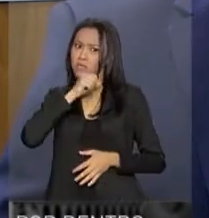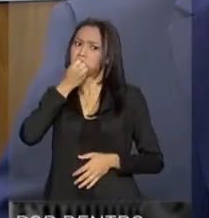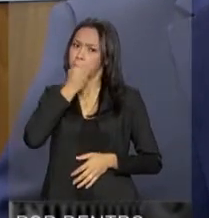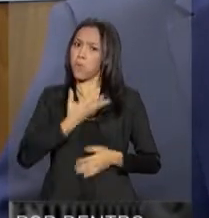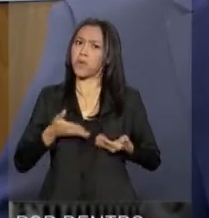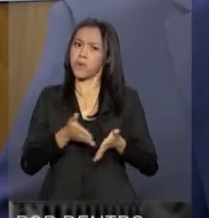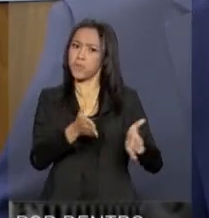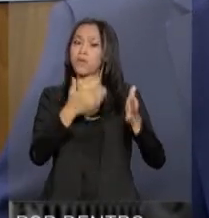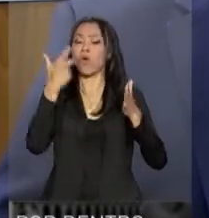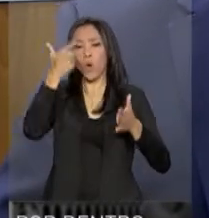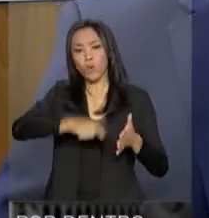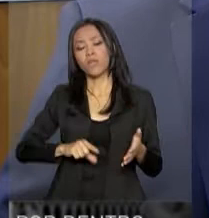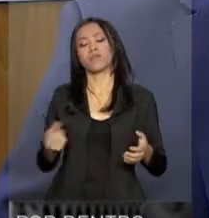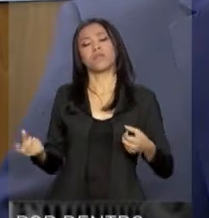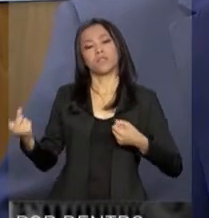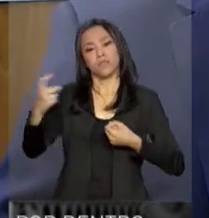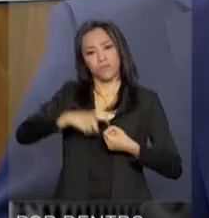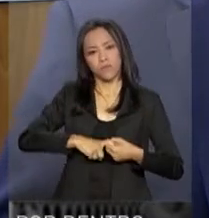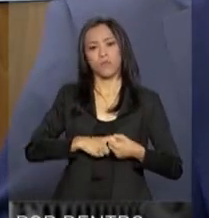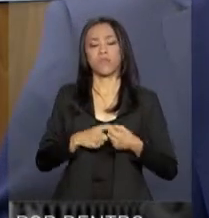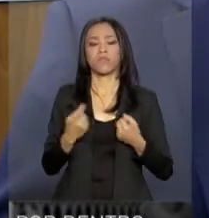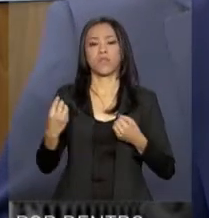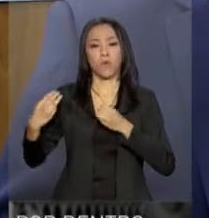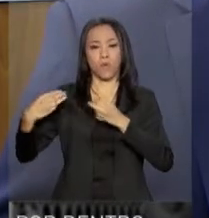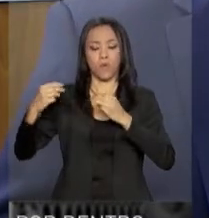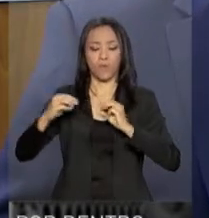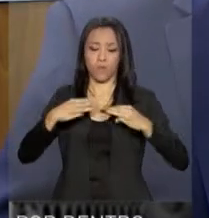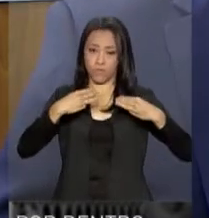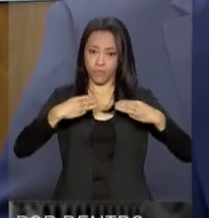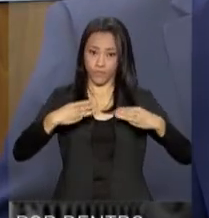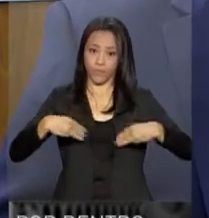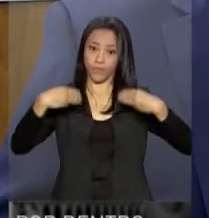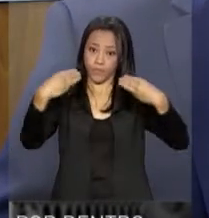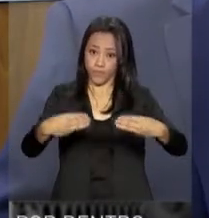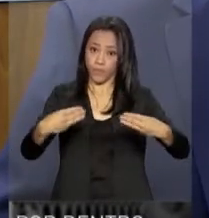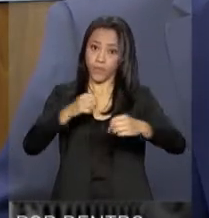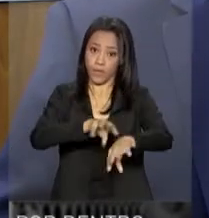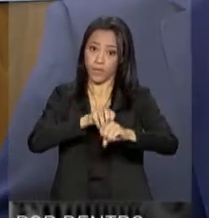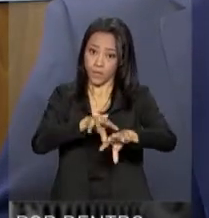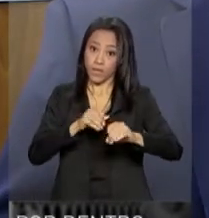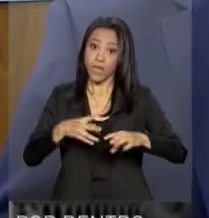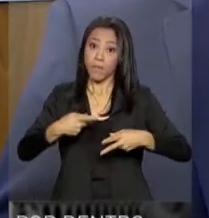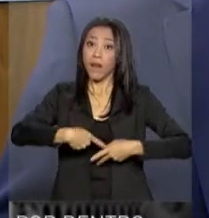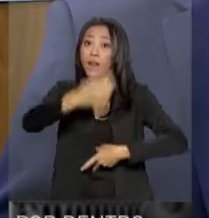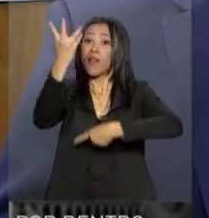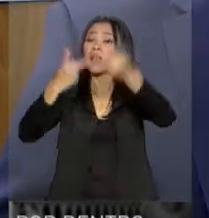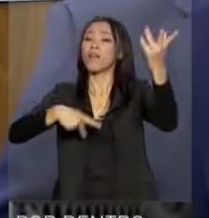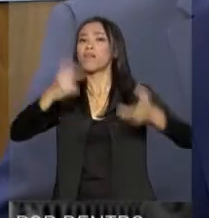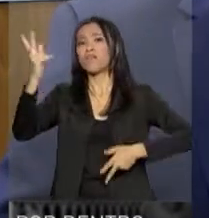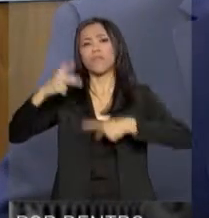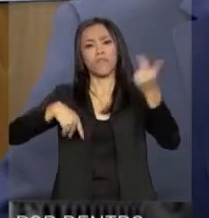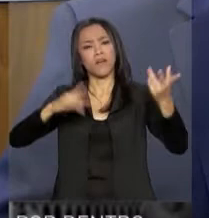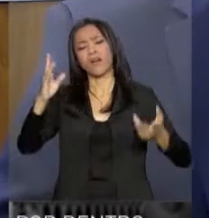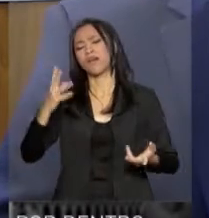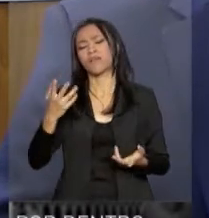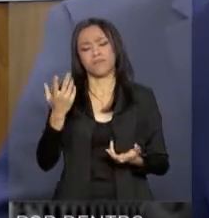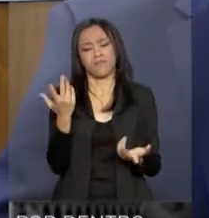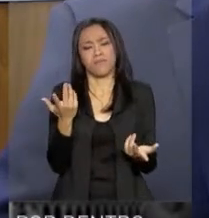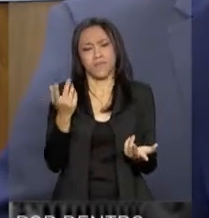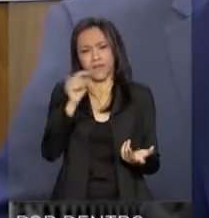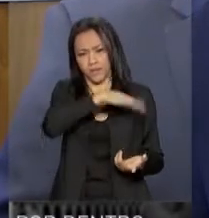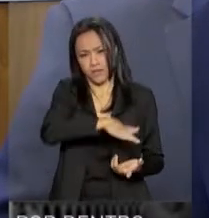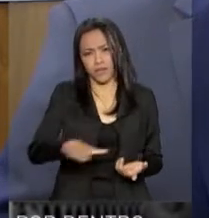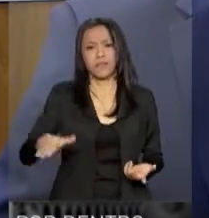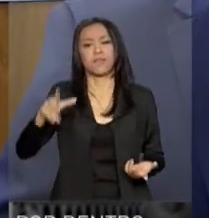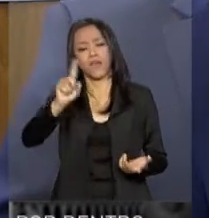o mec esse ano para que a gente pudesse expandir esse projeto é levar para todas as 48,6 milhões de crianças então é um projeto